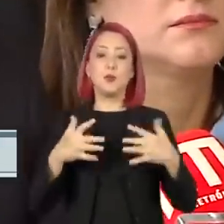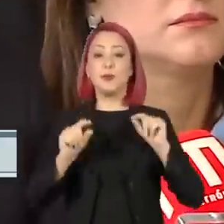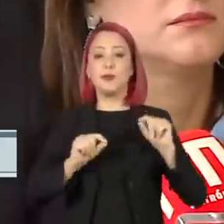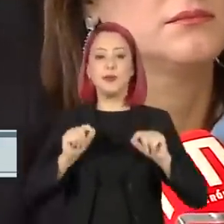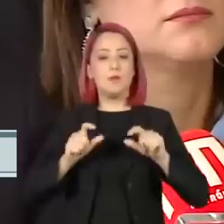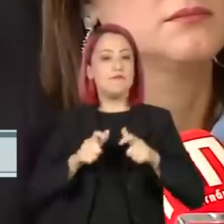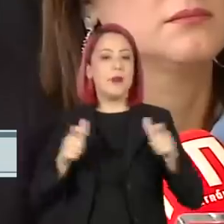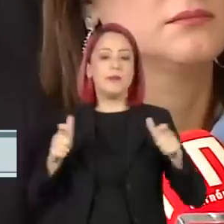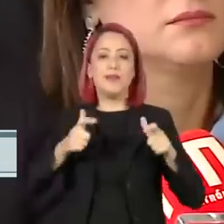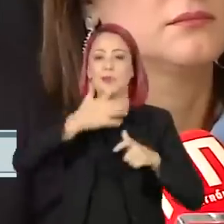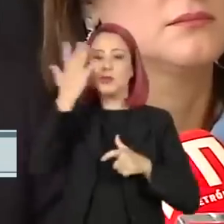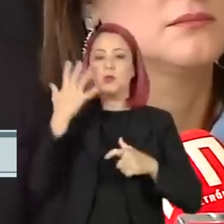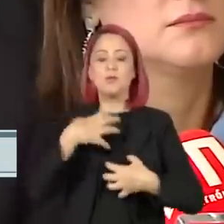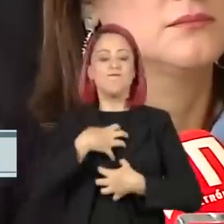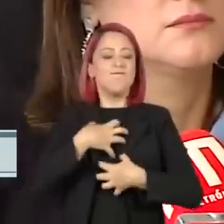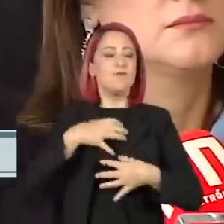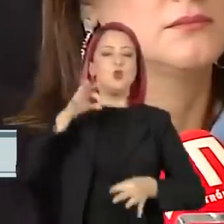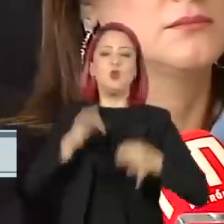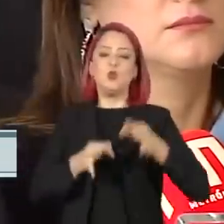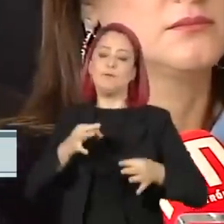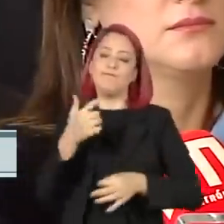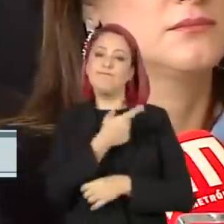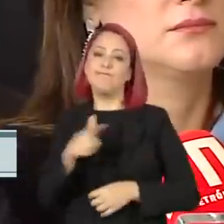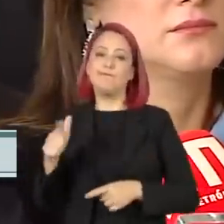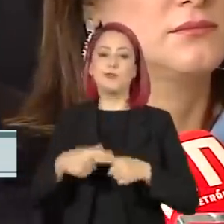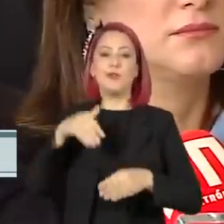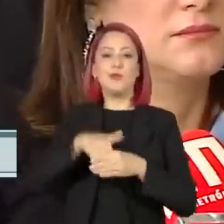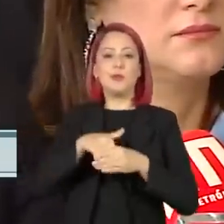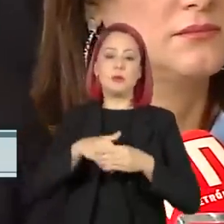injustiça de como se deu o processo eleitoral.